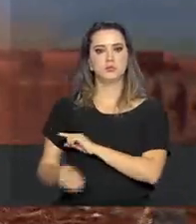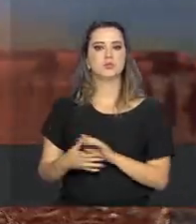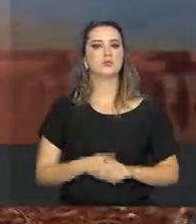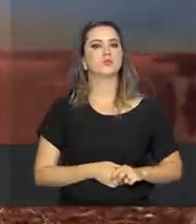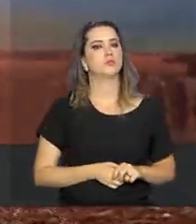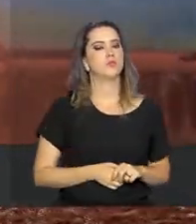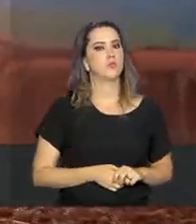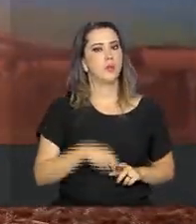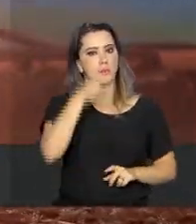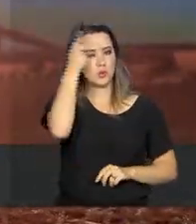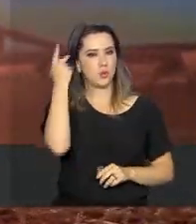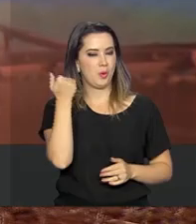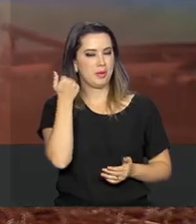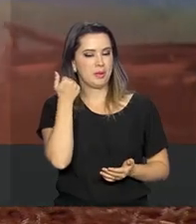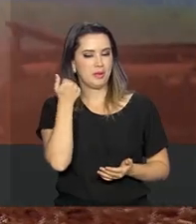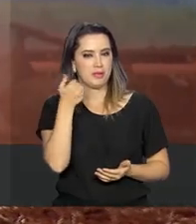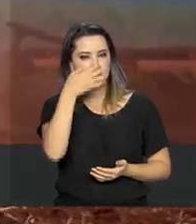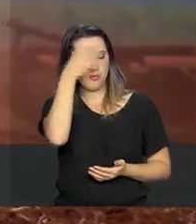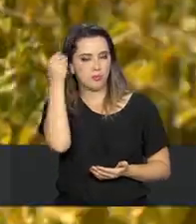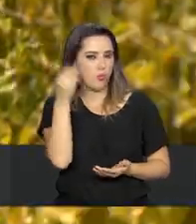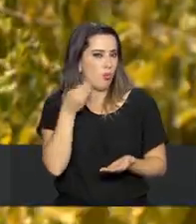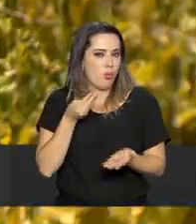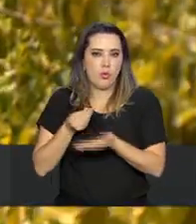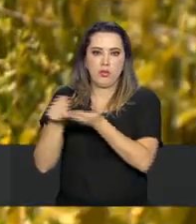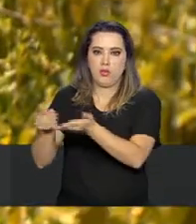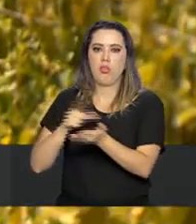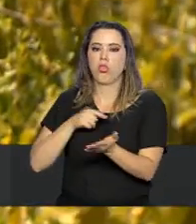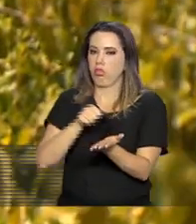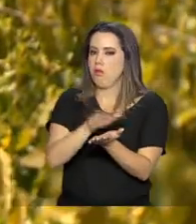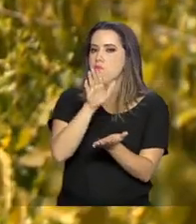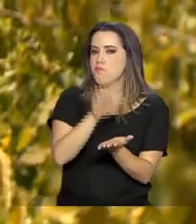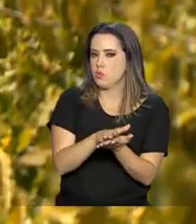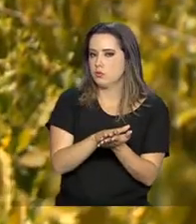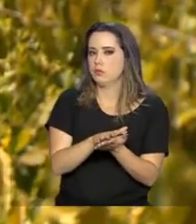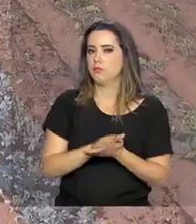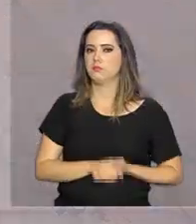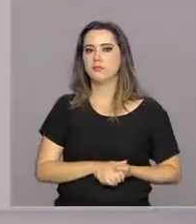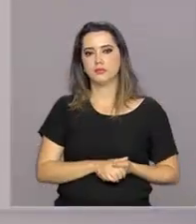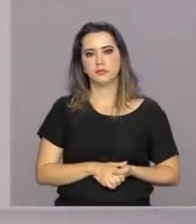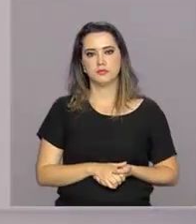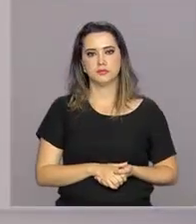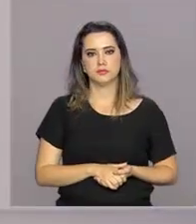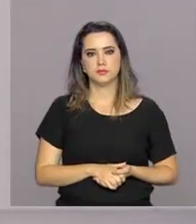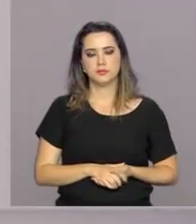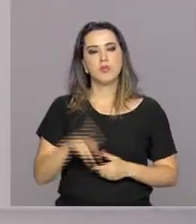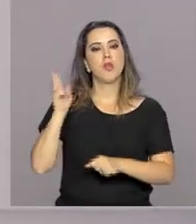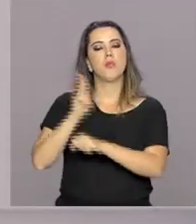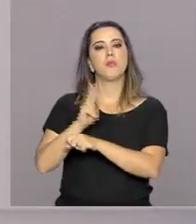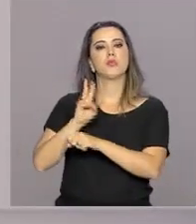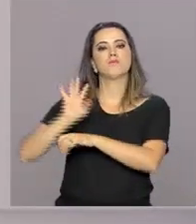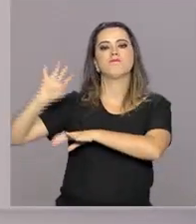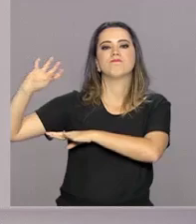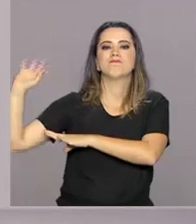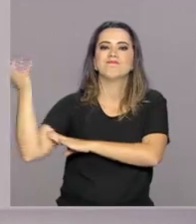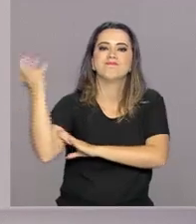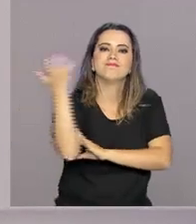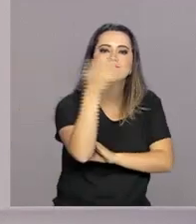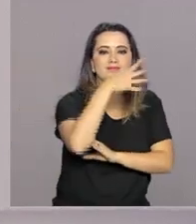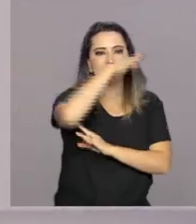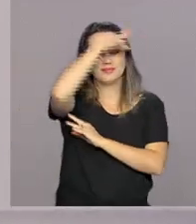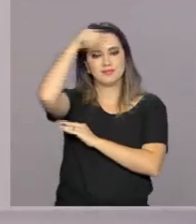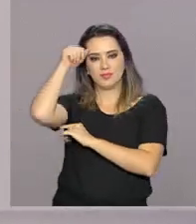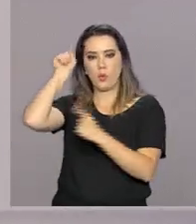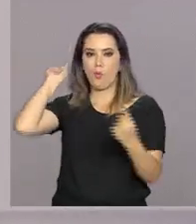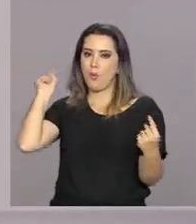para quem perder o prazo de entrega haverá cobrança de multa proteger a biodiversidade da amazônia